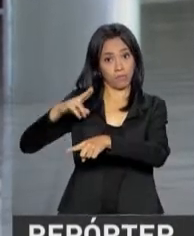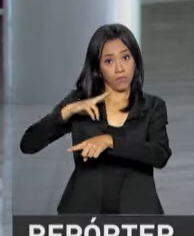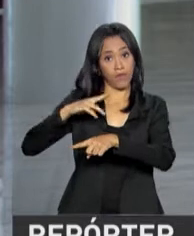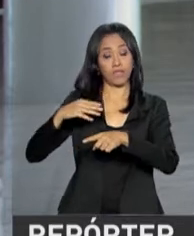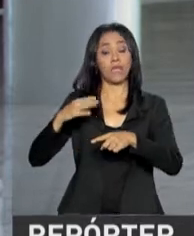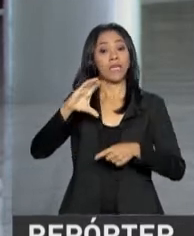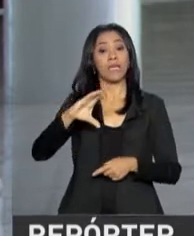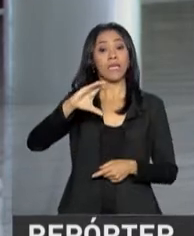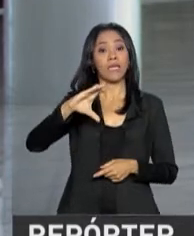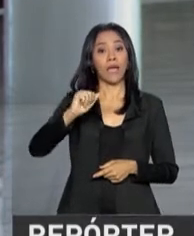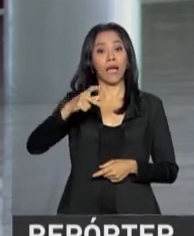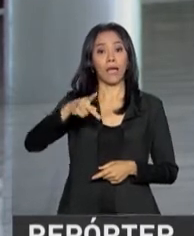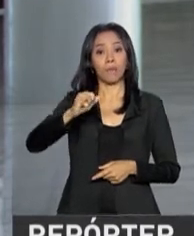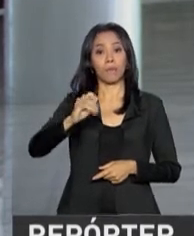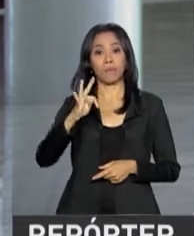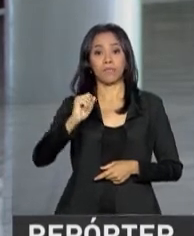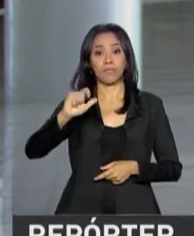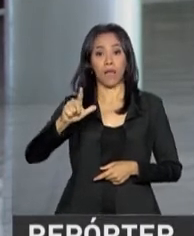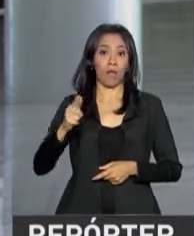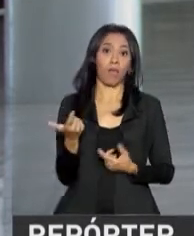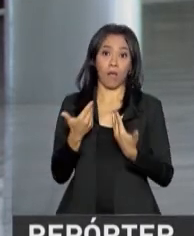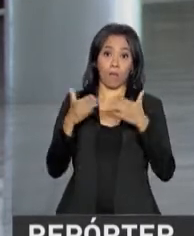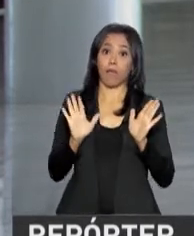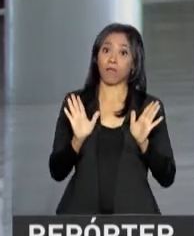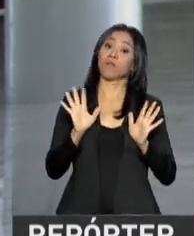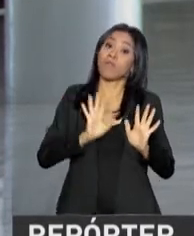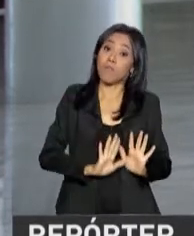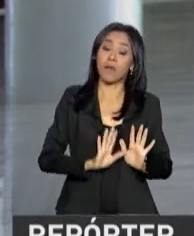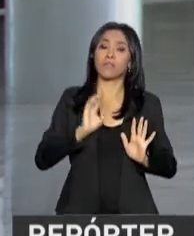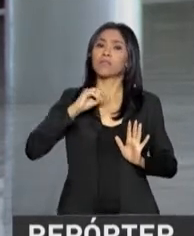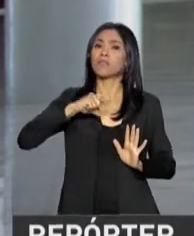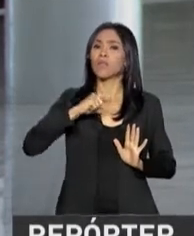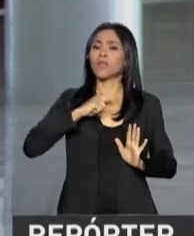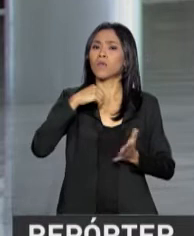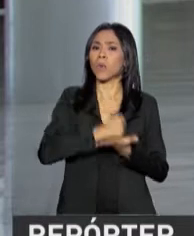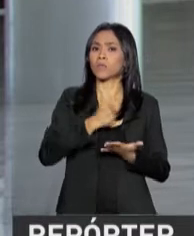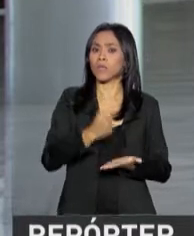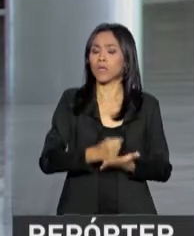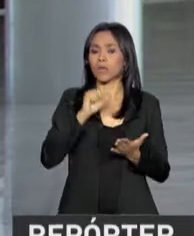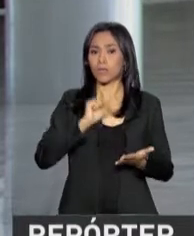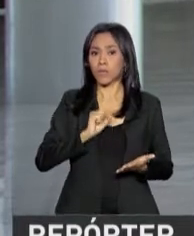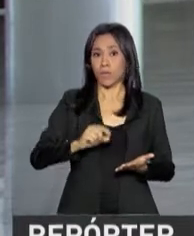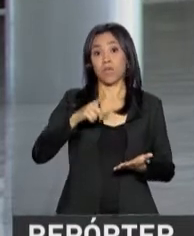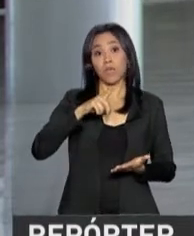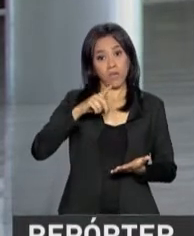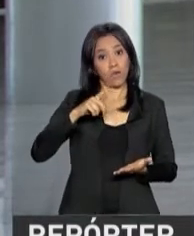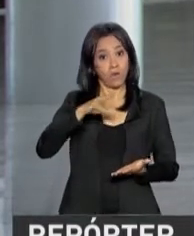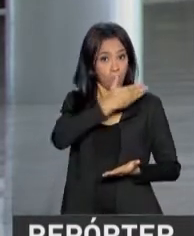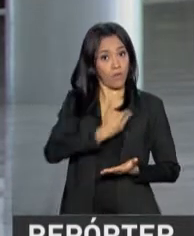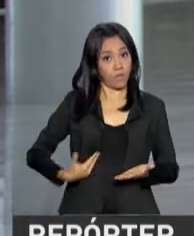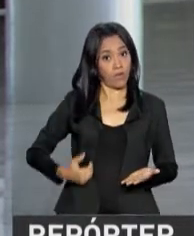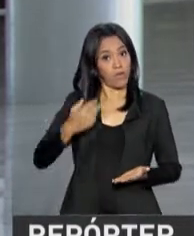por realizados em um controlador o governo brasileiro tem uma cláusula uma sessão especial que lhe dá direito a veto sobre